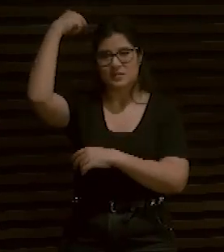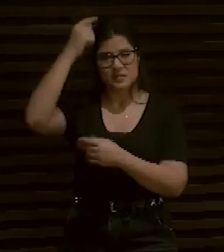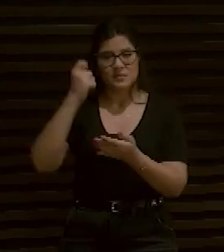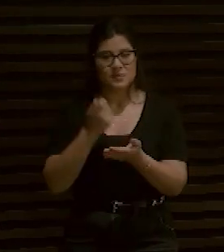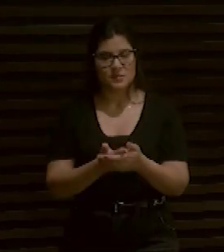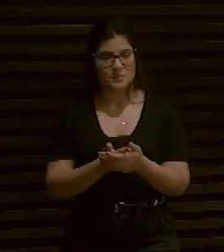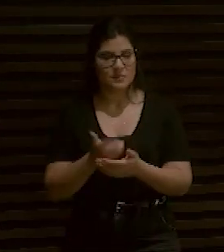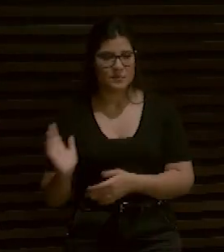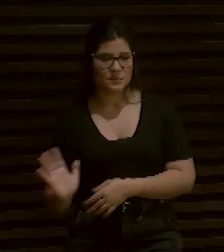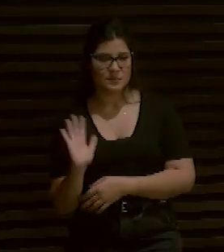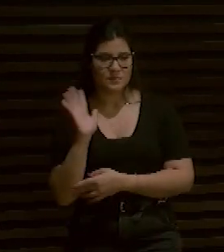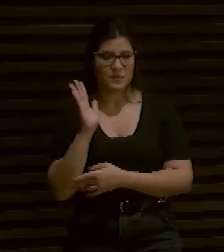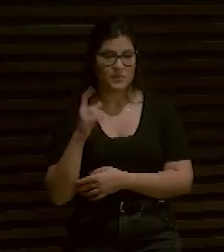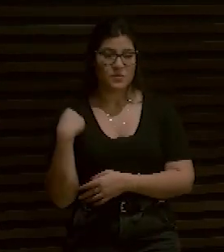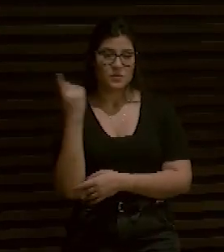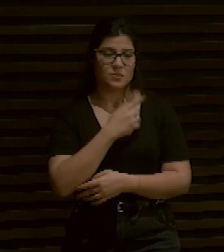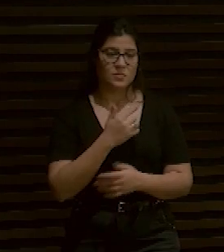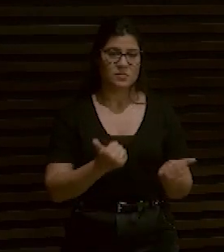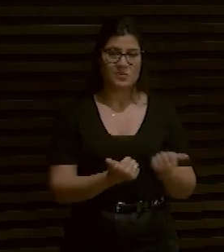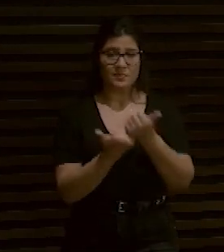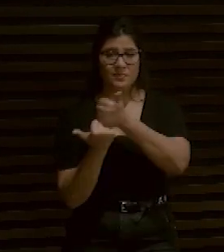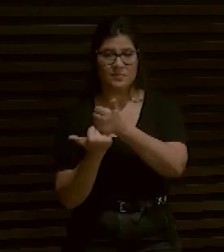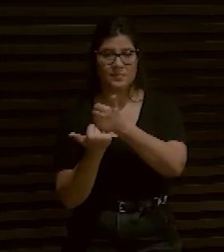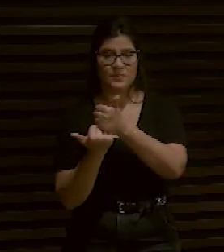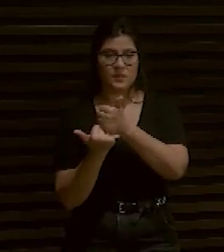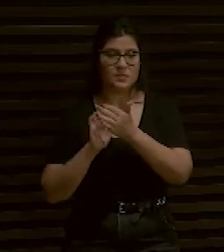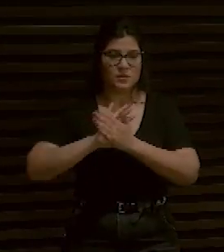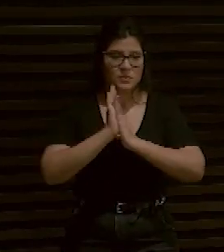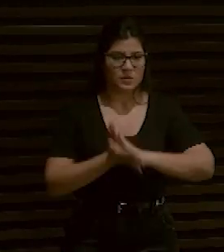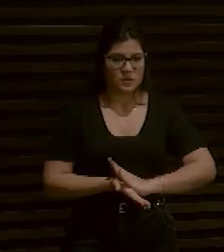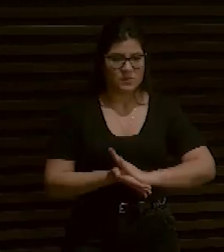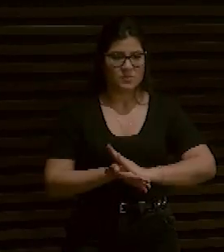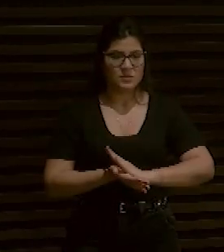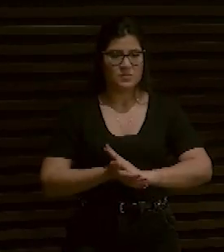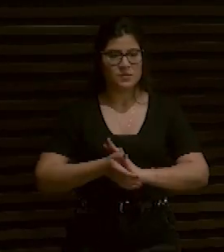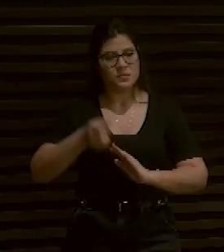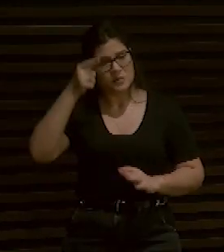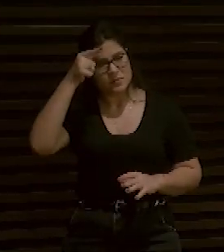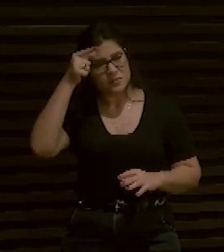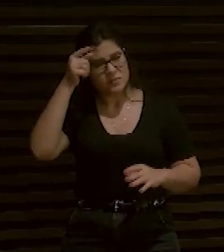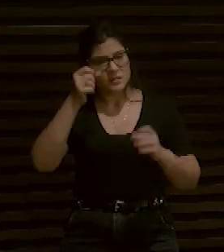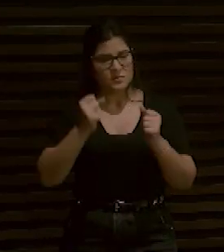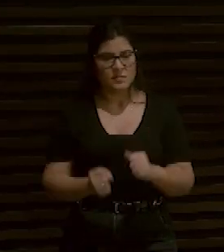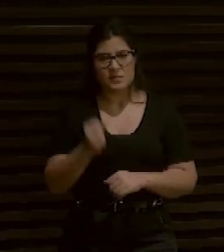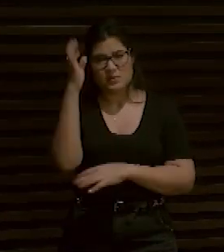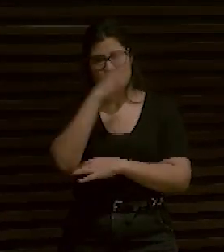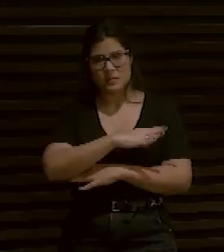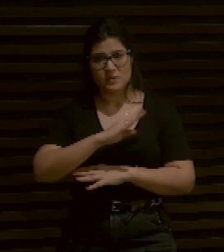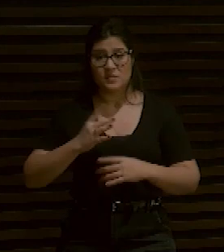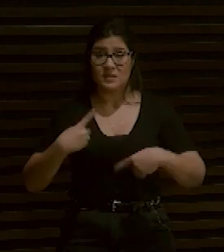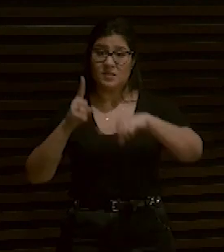preço em nosso lugar, destronando principados e potestades na cruz, assumindo no seu corpo a